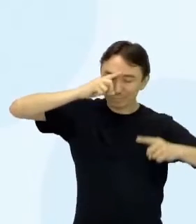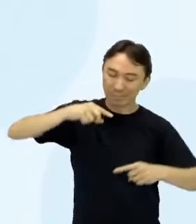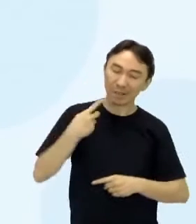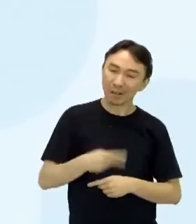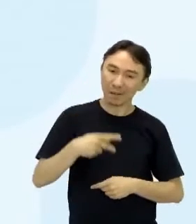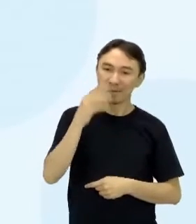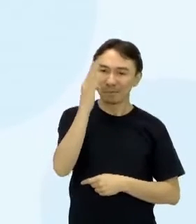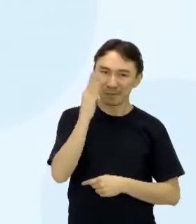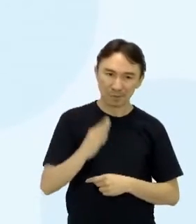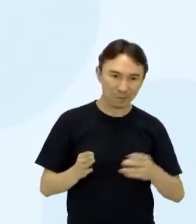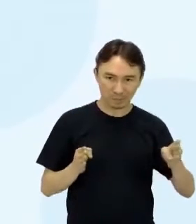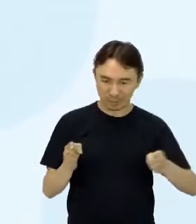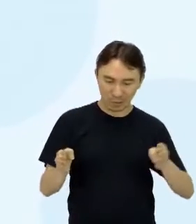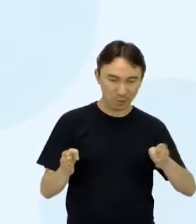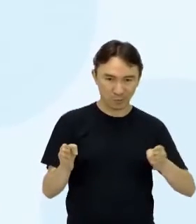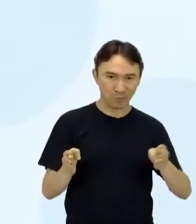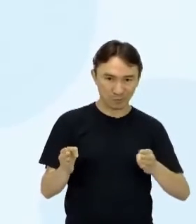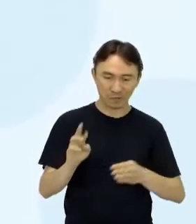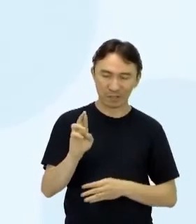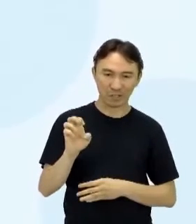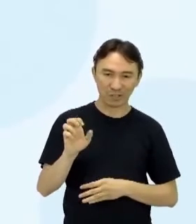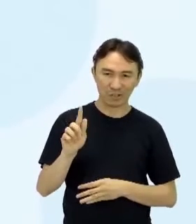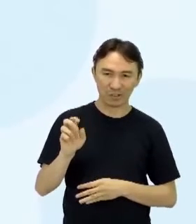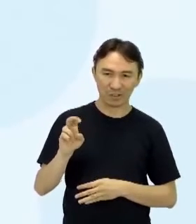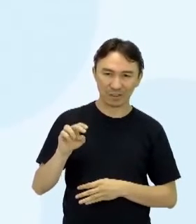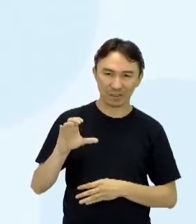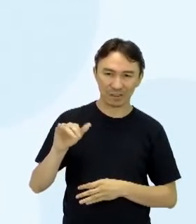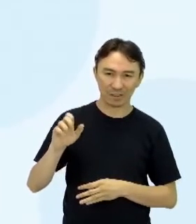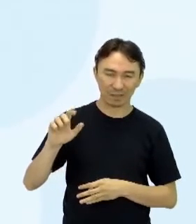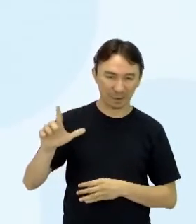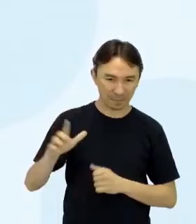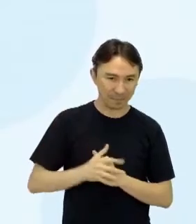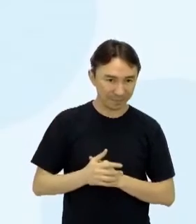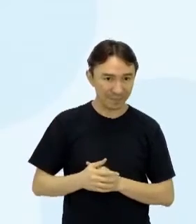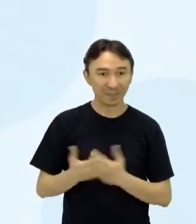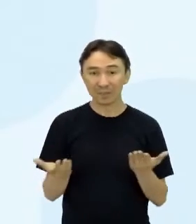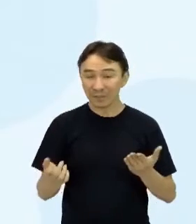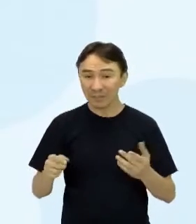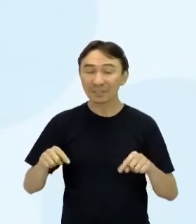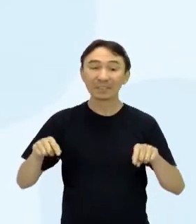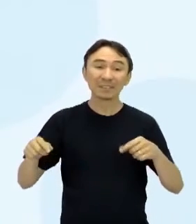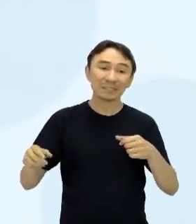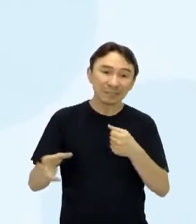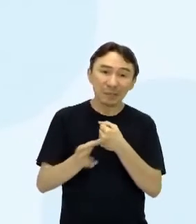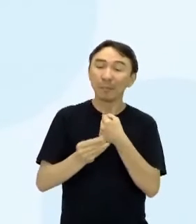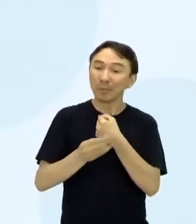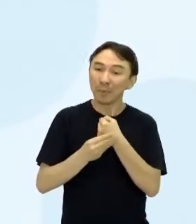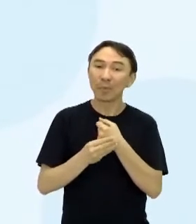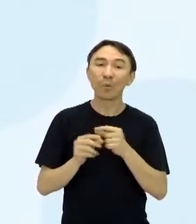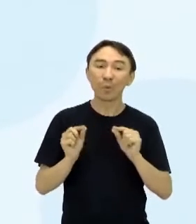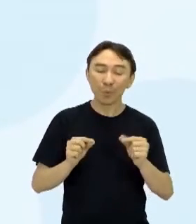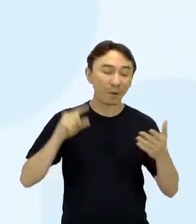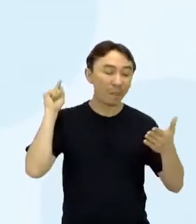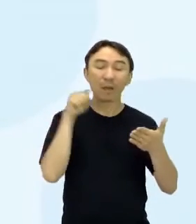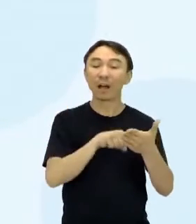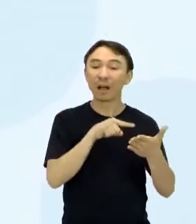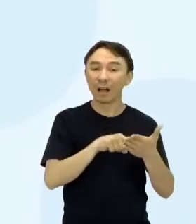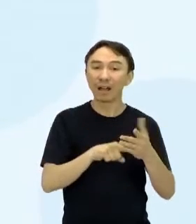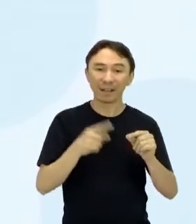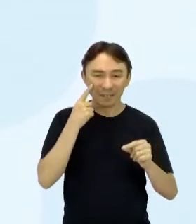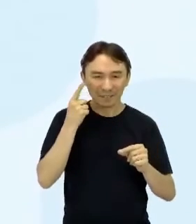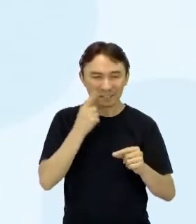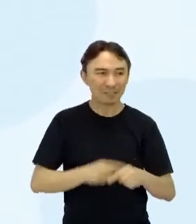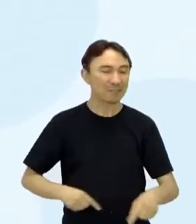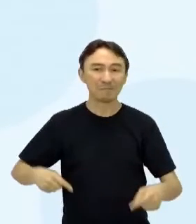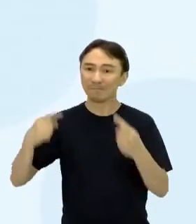Brasil. Vamos identificar a diversidade regional nas rebeliões e nos movimentos de contestação ao poder